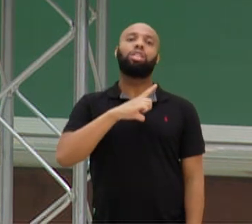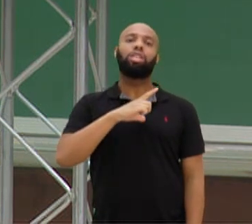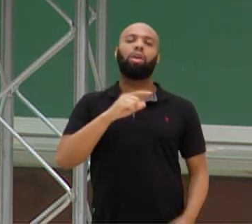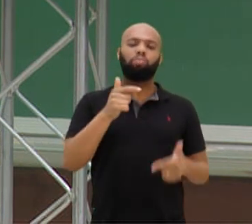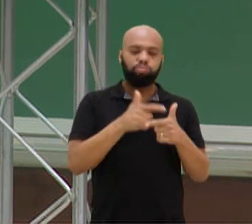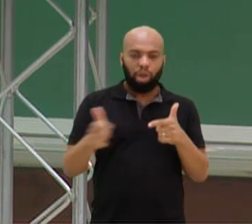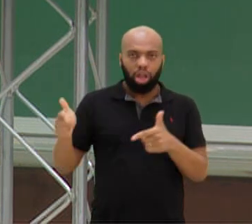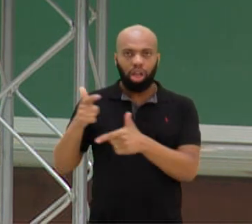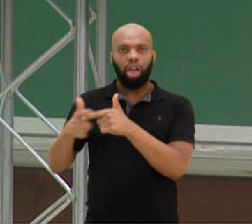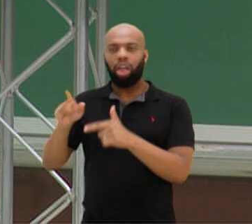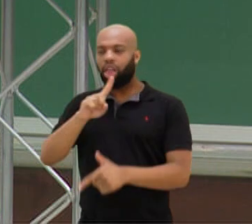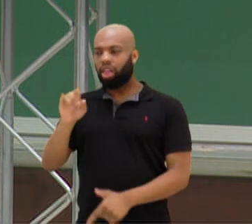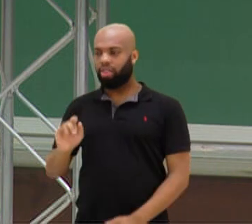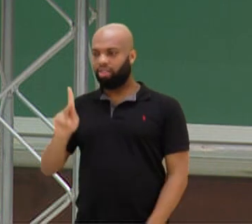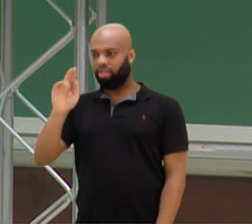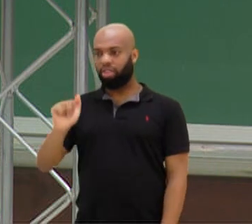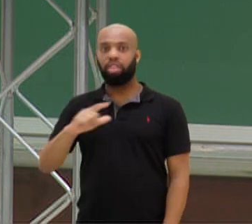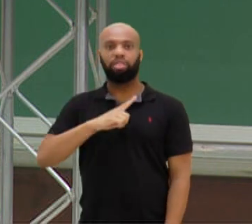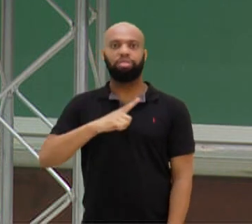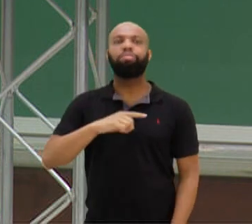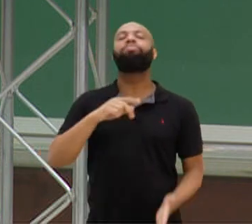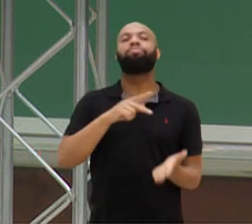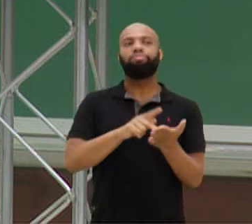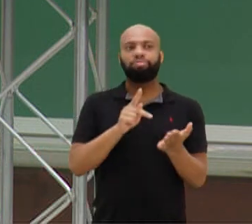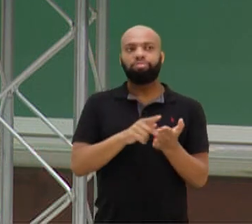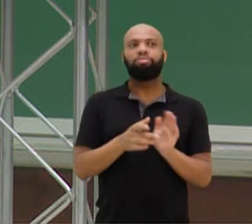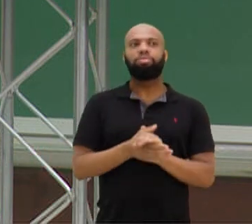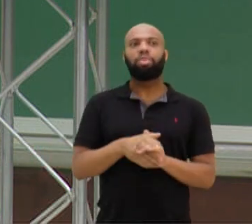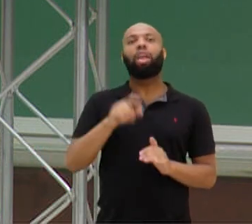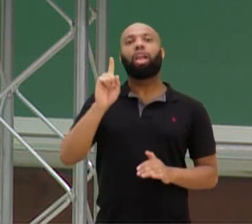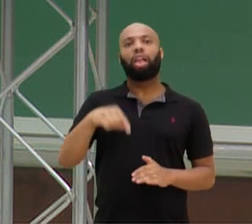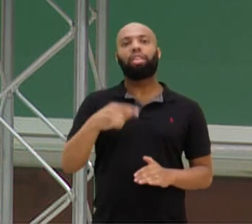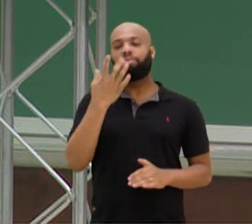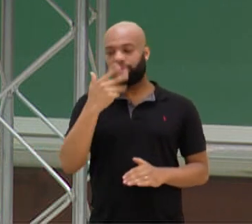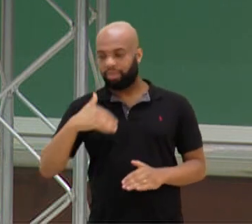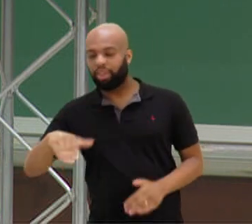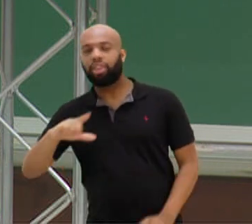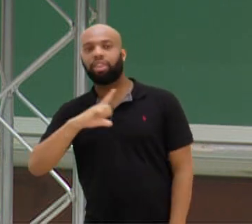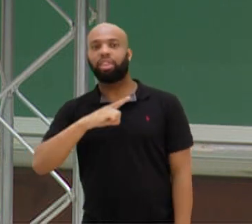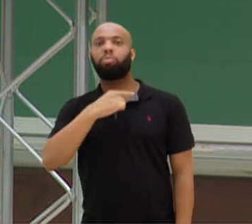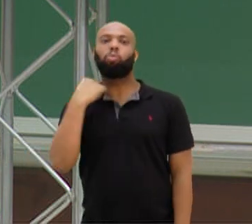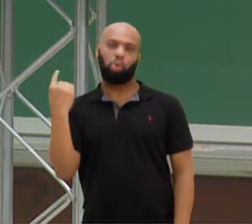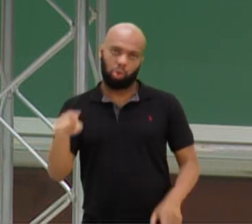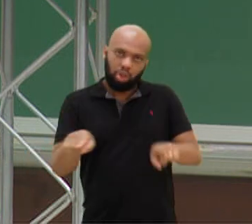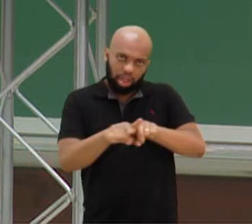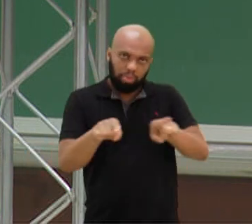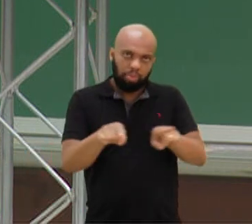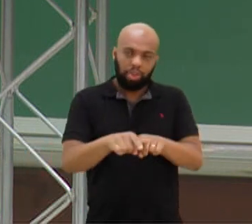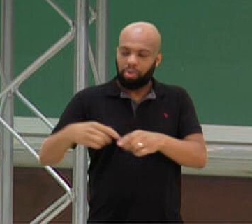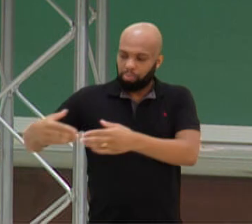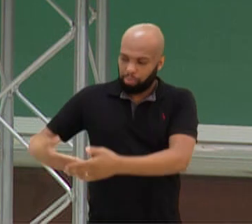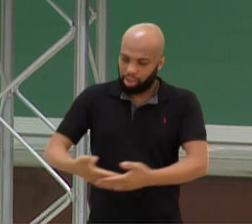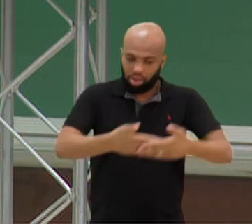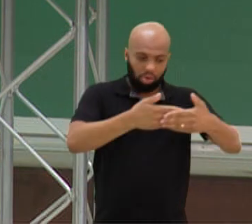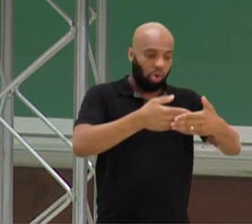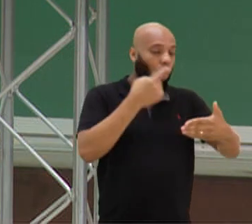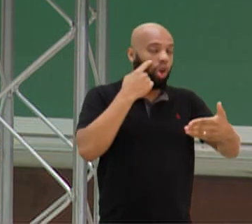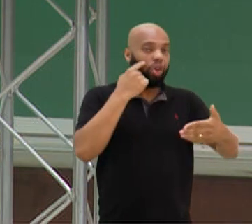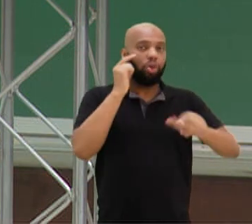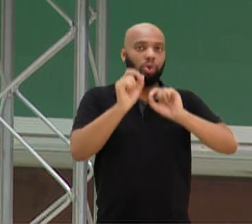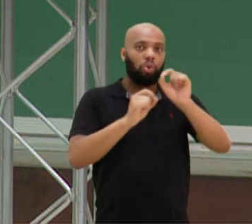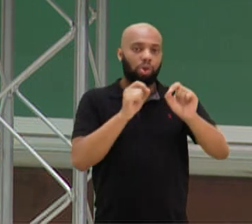tinha tido. E foram ver realmente, uma das crianças que acabou falecendo, eles pegaram lá e